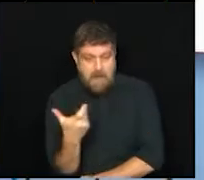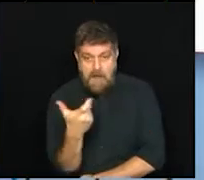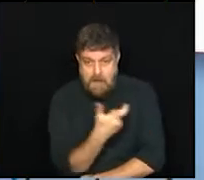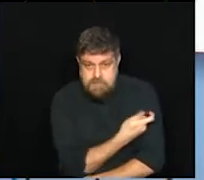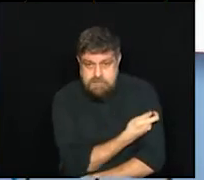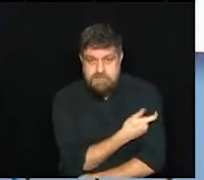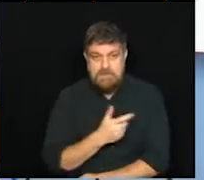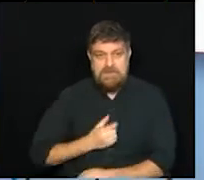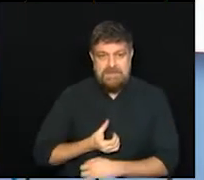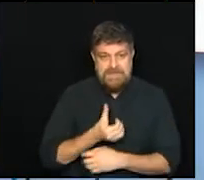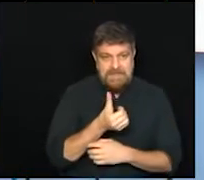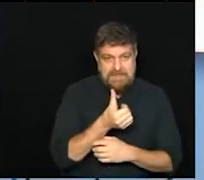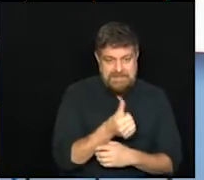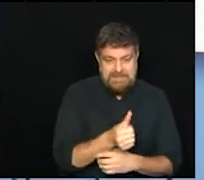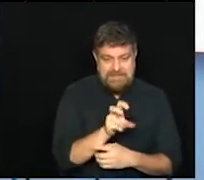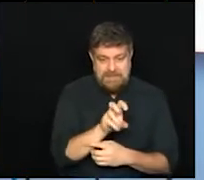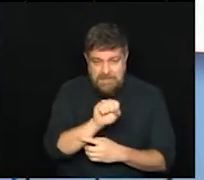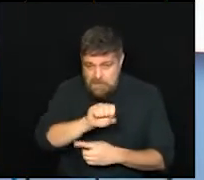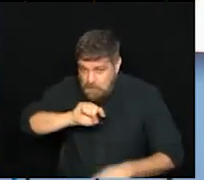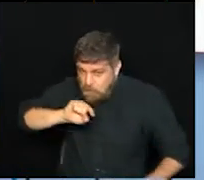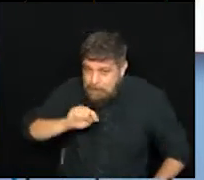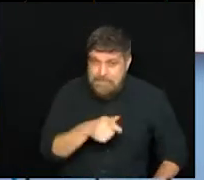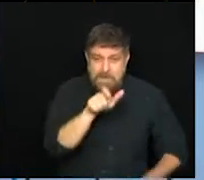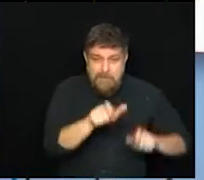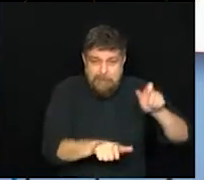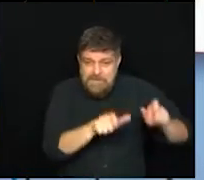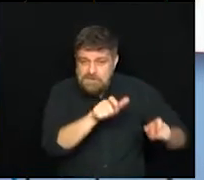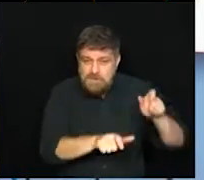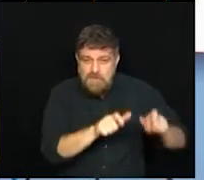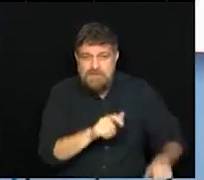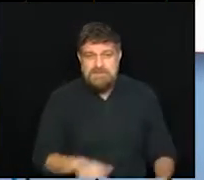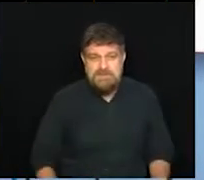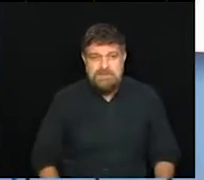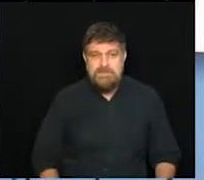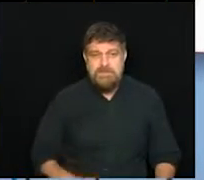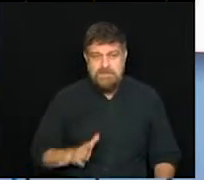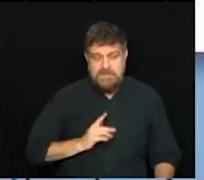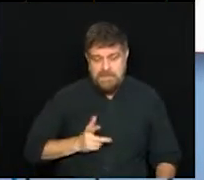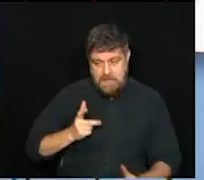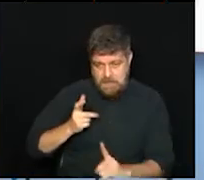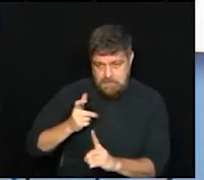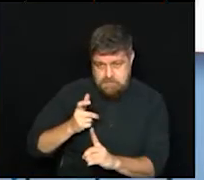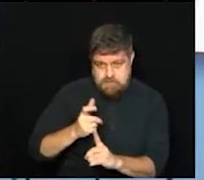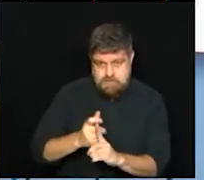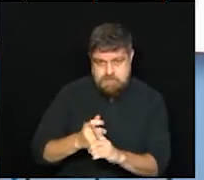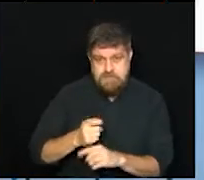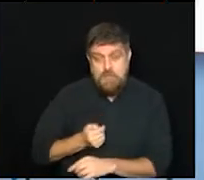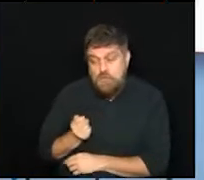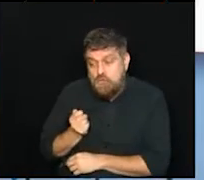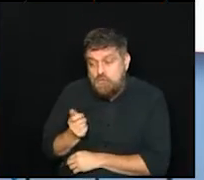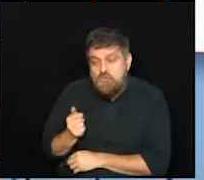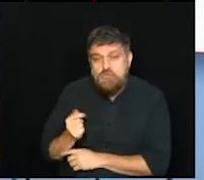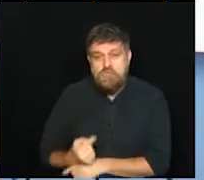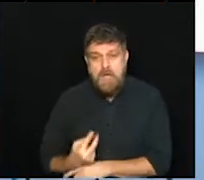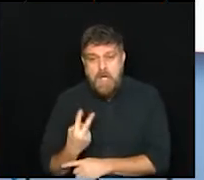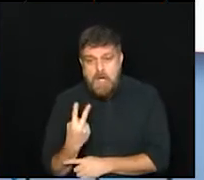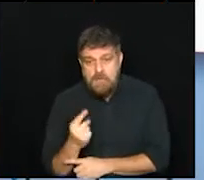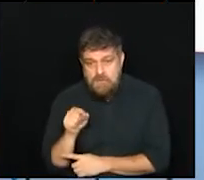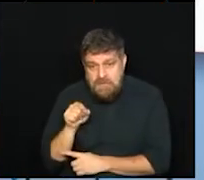mais de 658 mil pessoas que seriam vacinadas, apenas